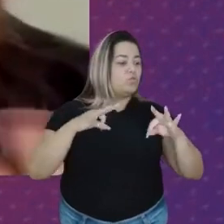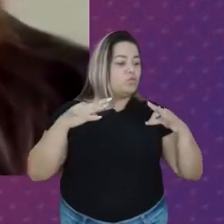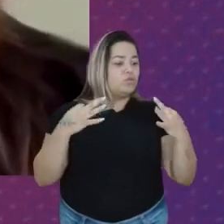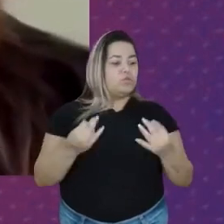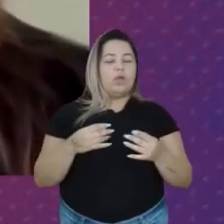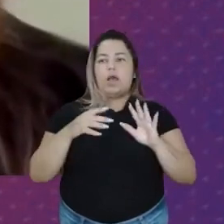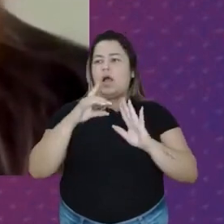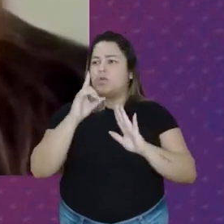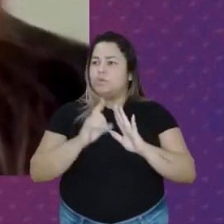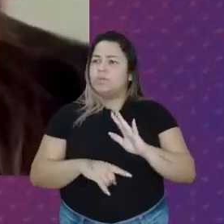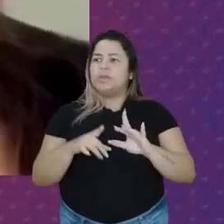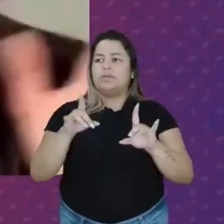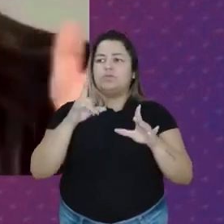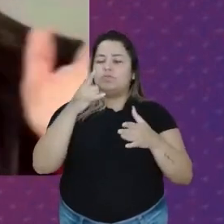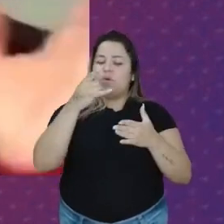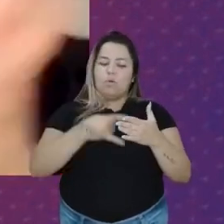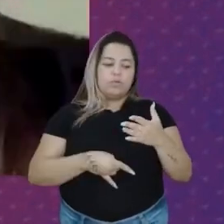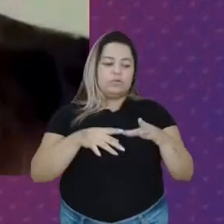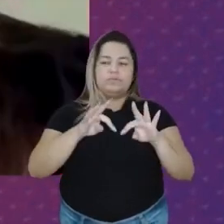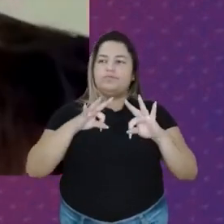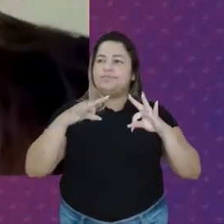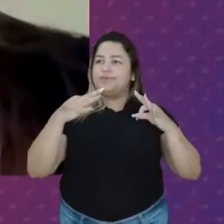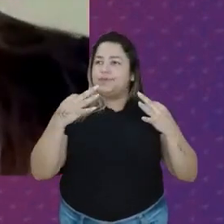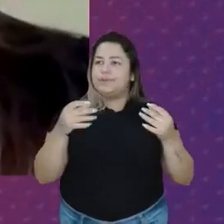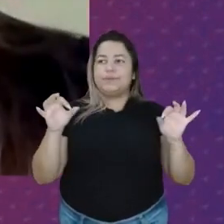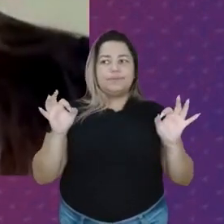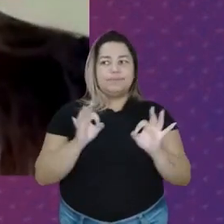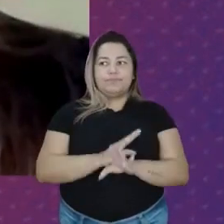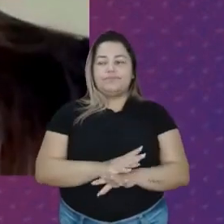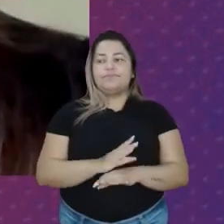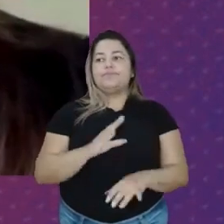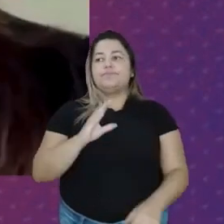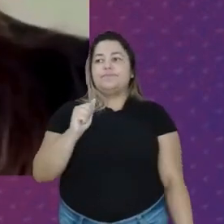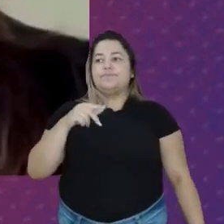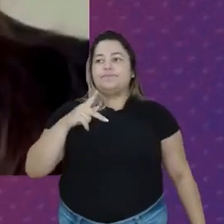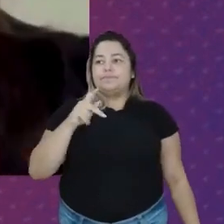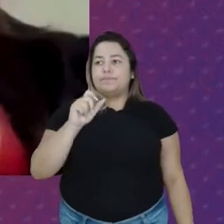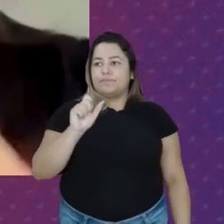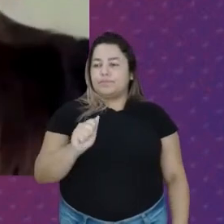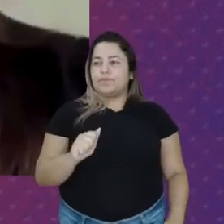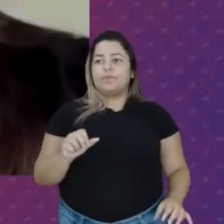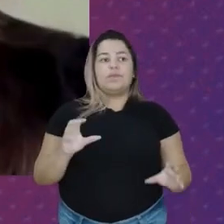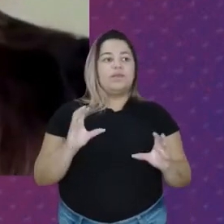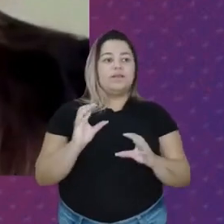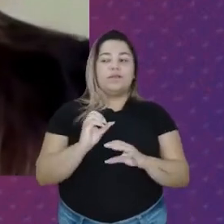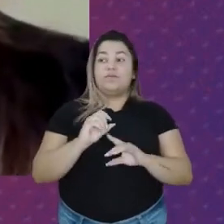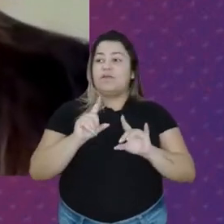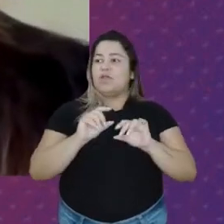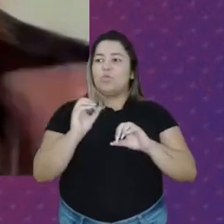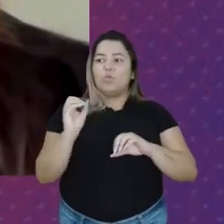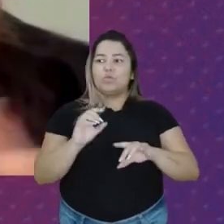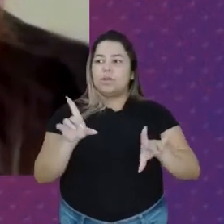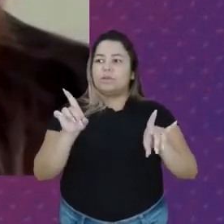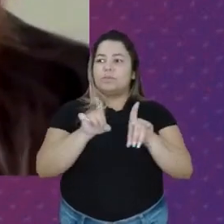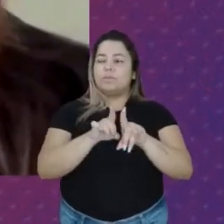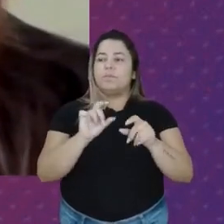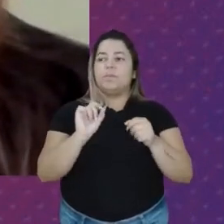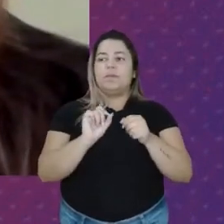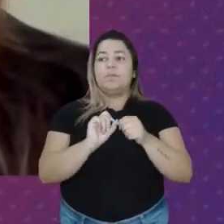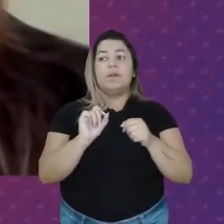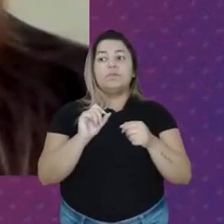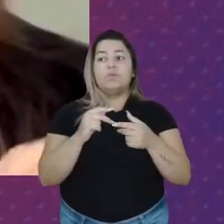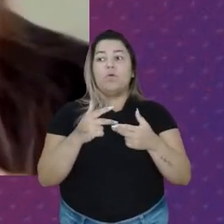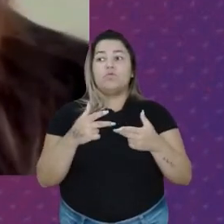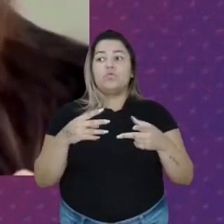documentação, toda a movimentação financeira, vão ter que encerrar essa conta de campanha, vão ter que zerar a conta, né, fazer lá os encontros de